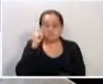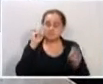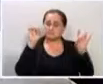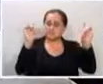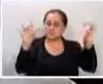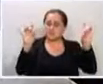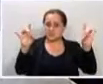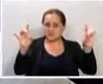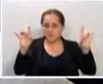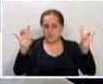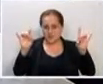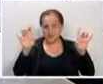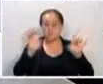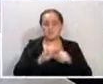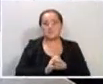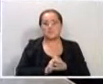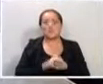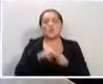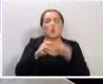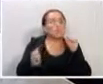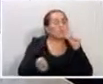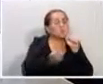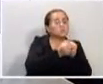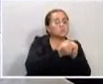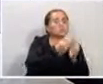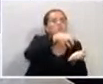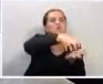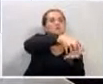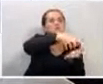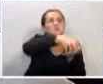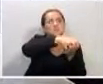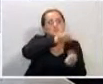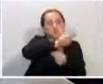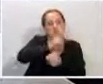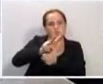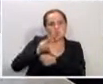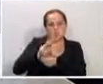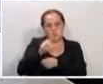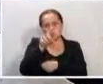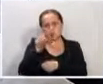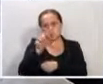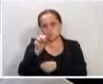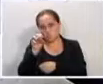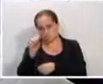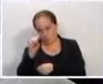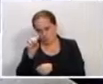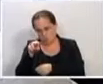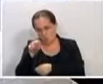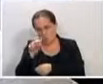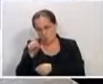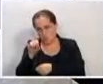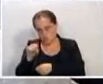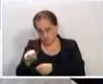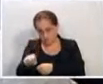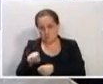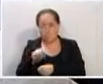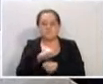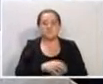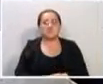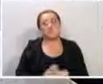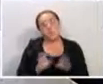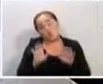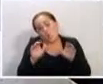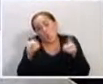é feita junto ao centro de controle de zoonoses do município nos caminhos públicos ou